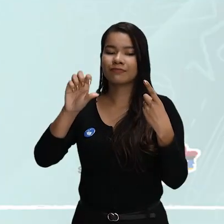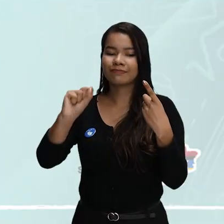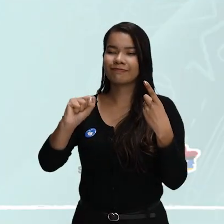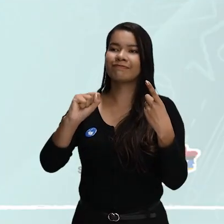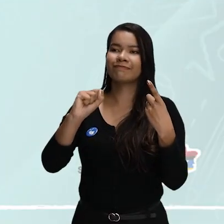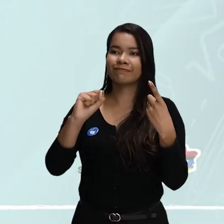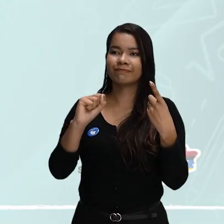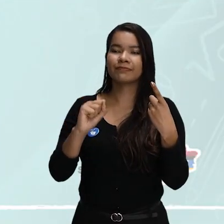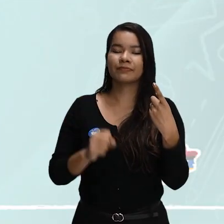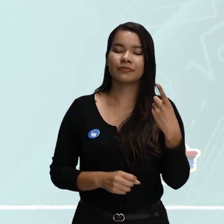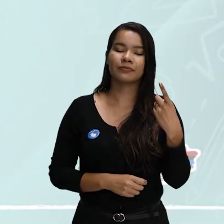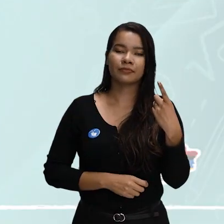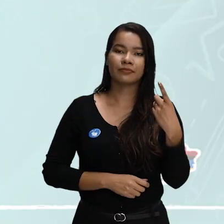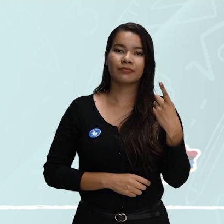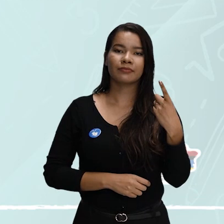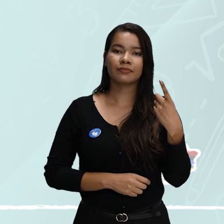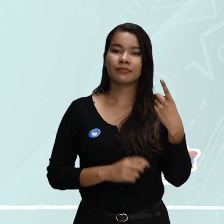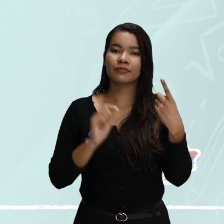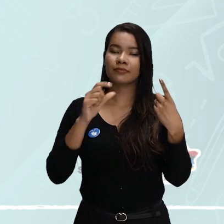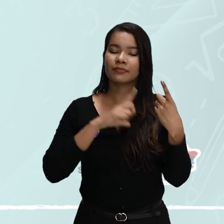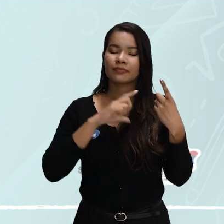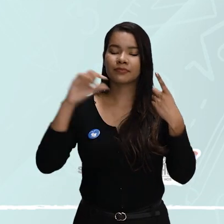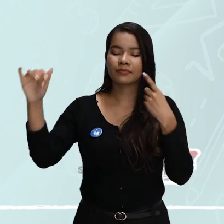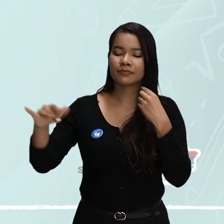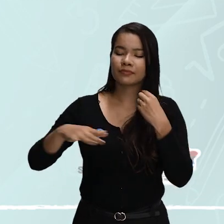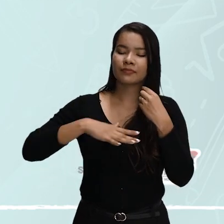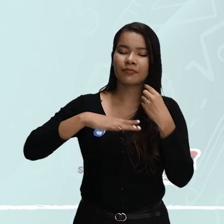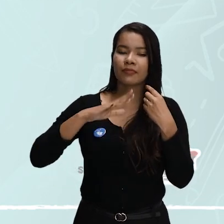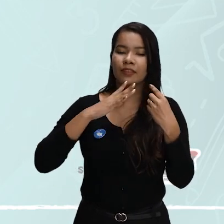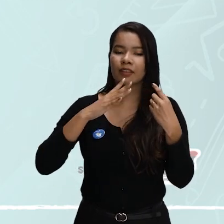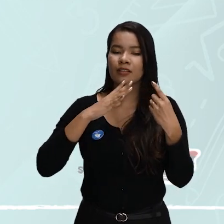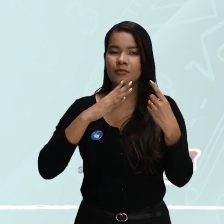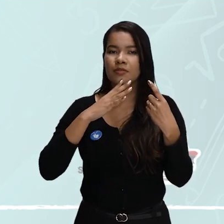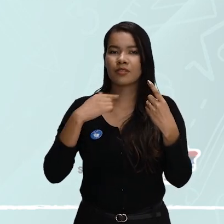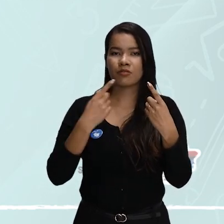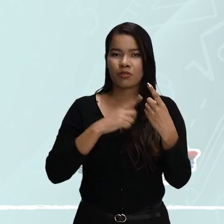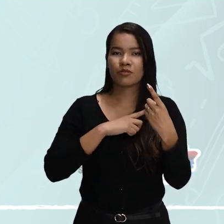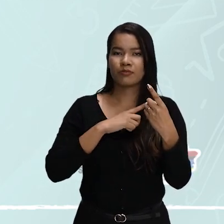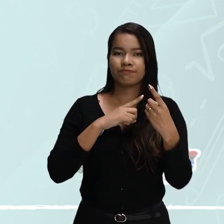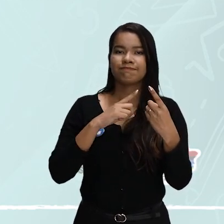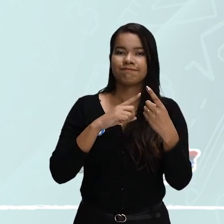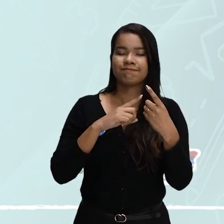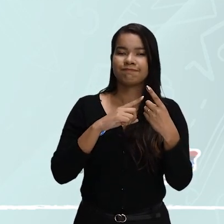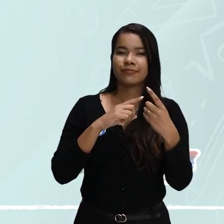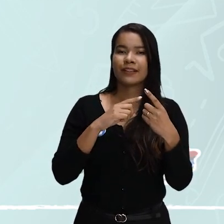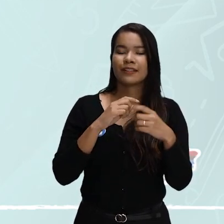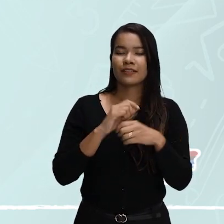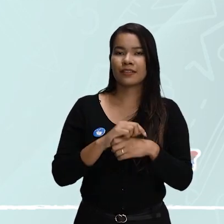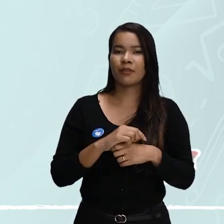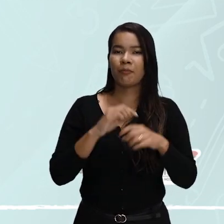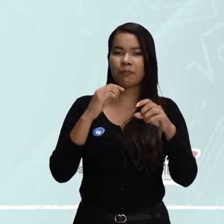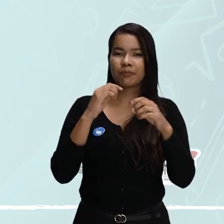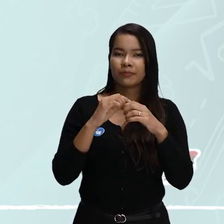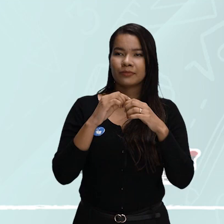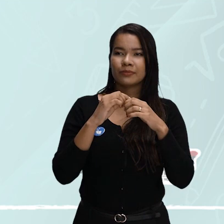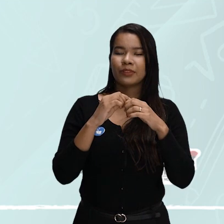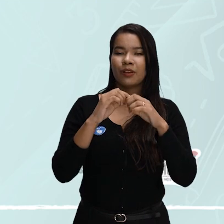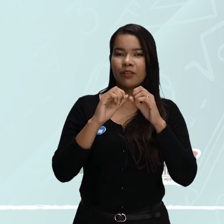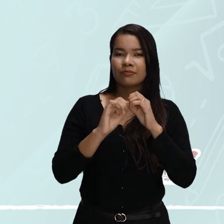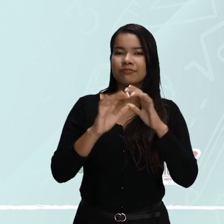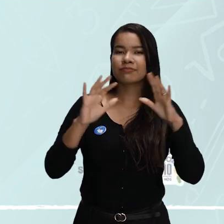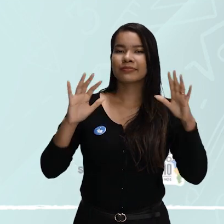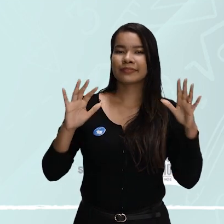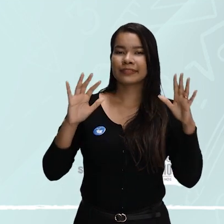plataforma, que tem trazido conhecimento a milhares de pessoas, basta acessar. É homenagem a este grande